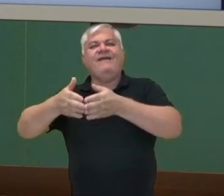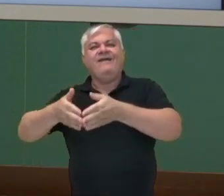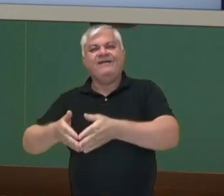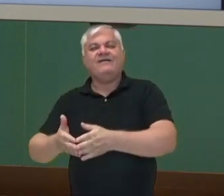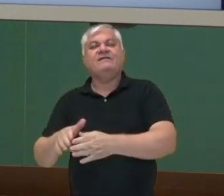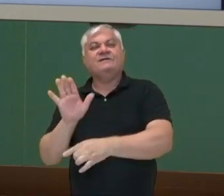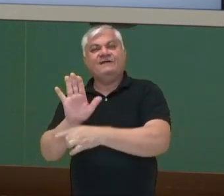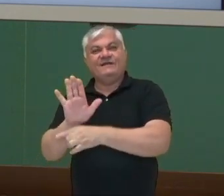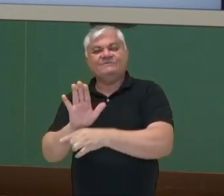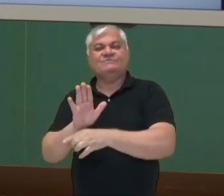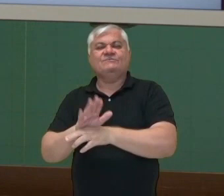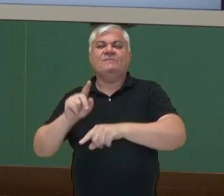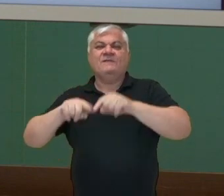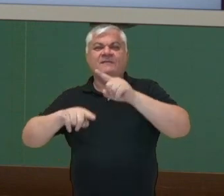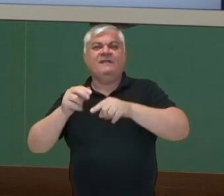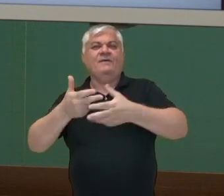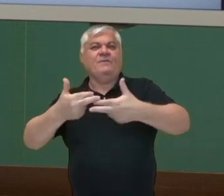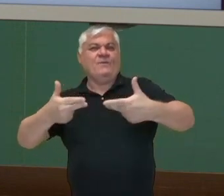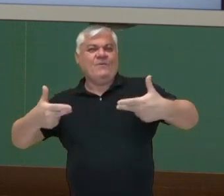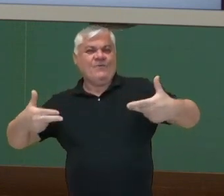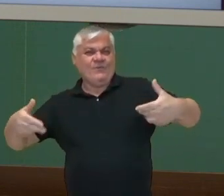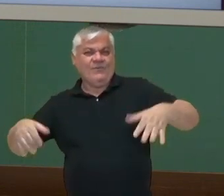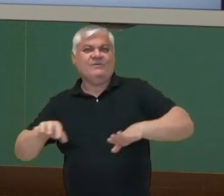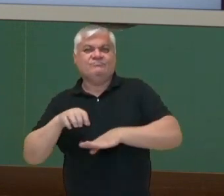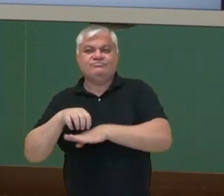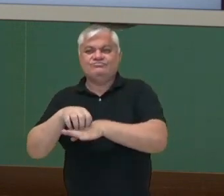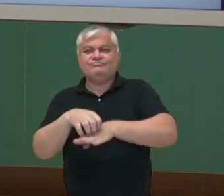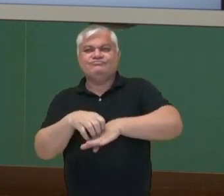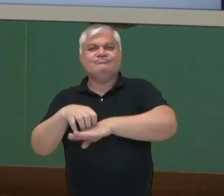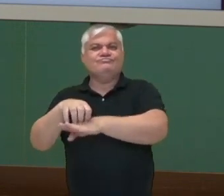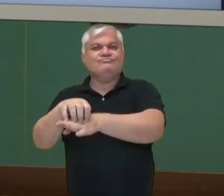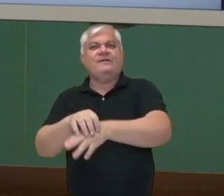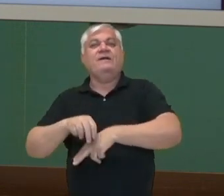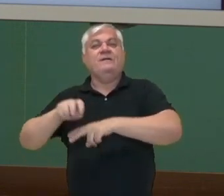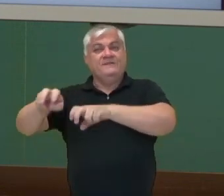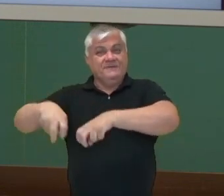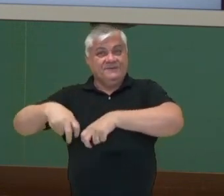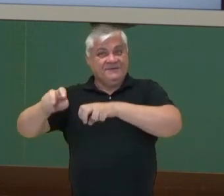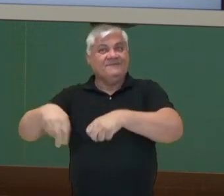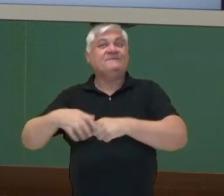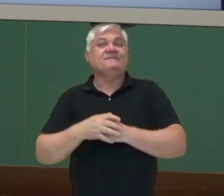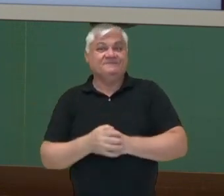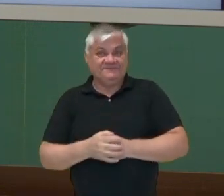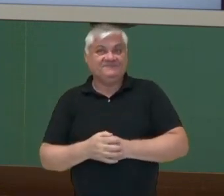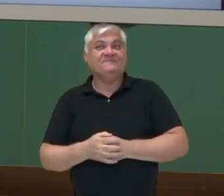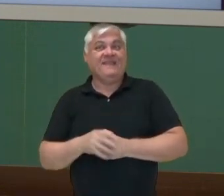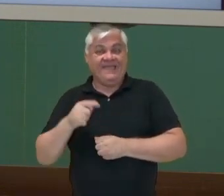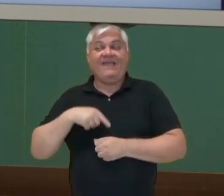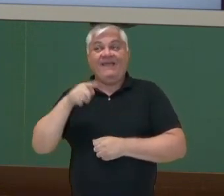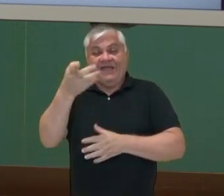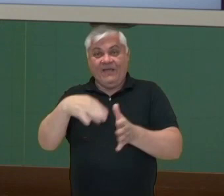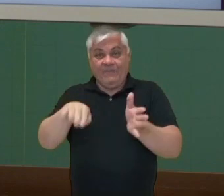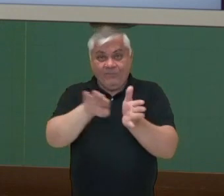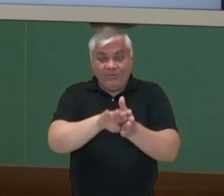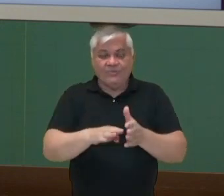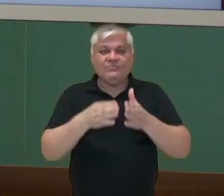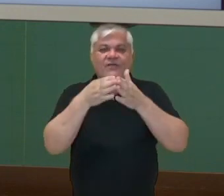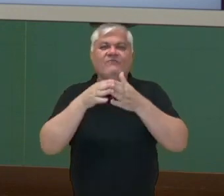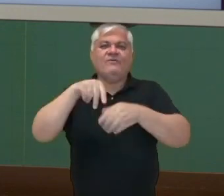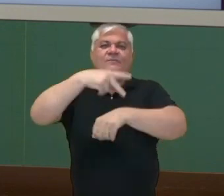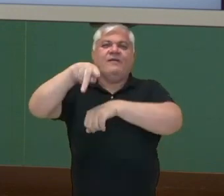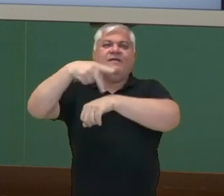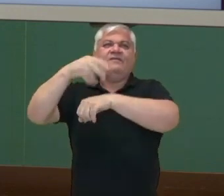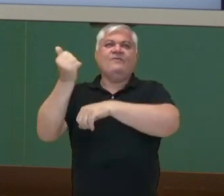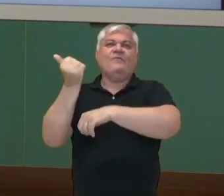para transportar, neste caso aqui, um destaque para os produtos agrícolas, né, que vão para os portos e são enviados para outros